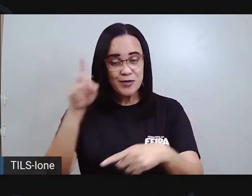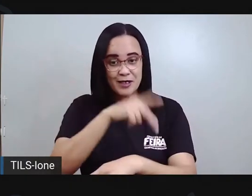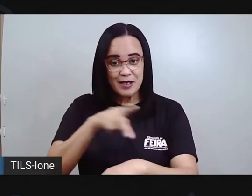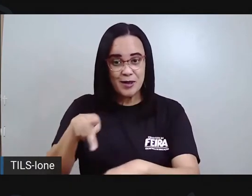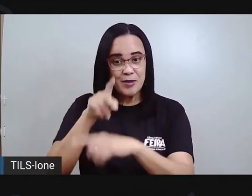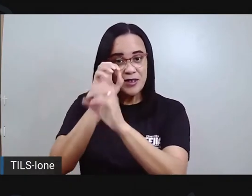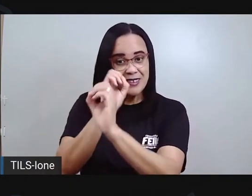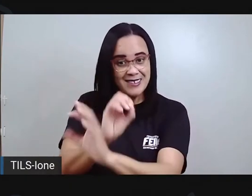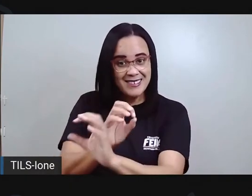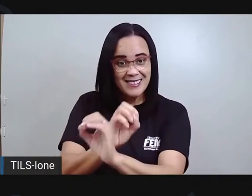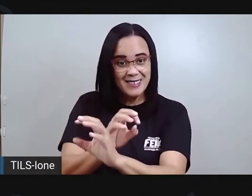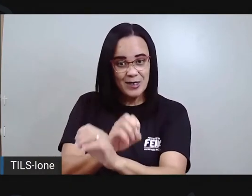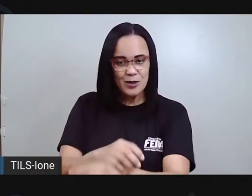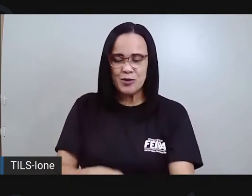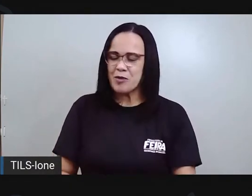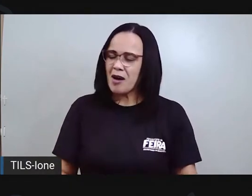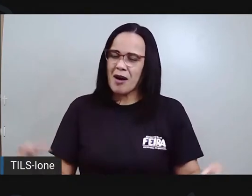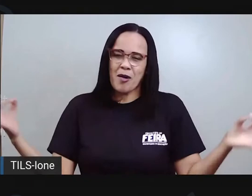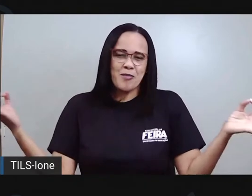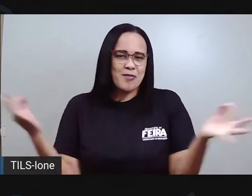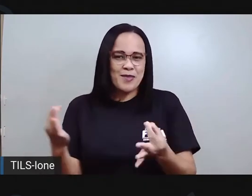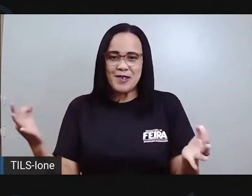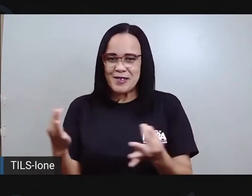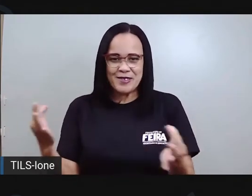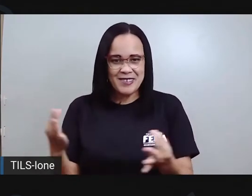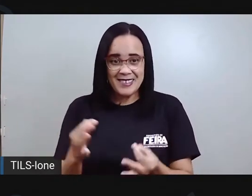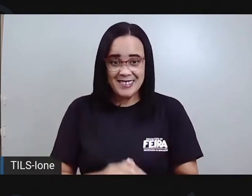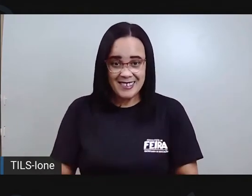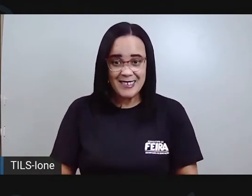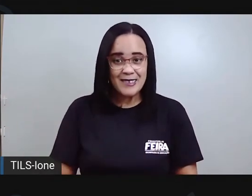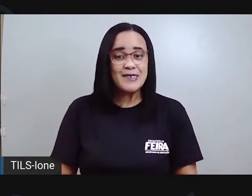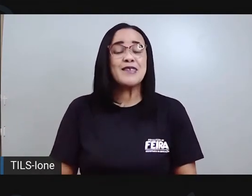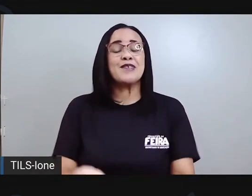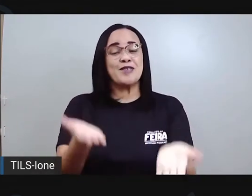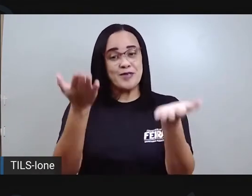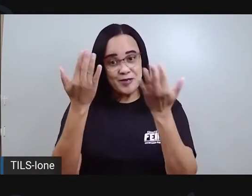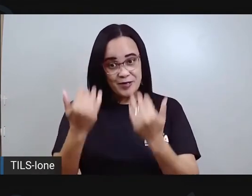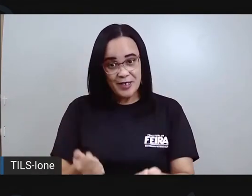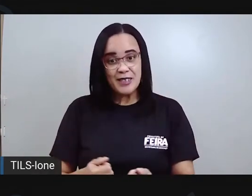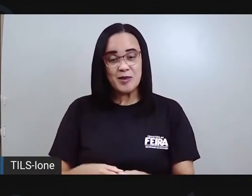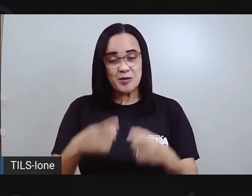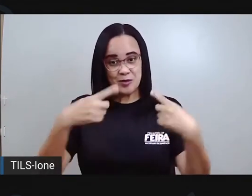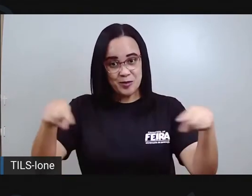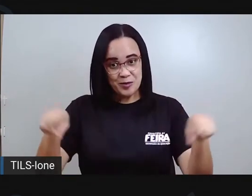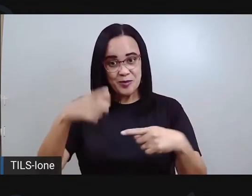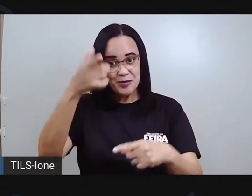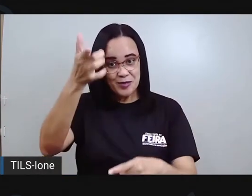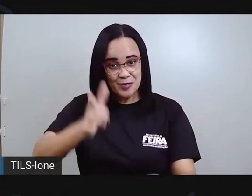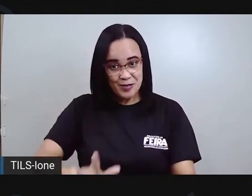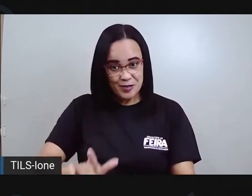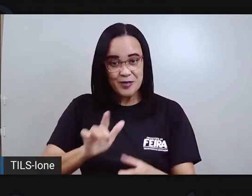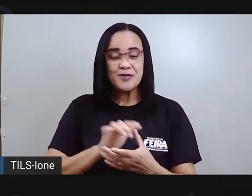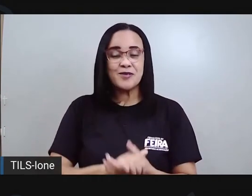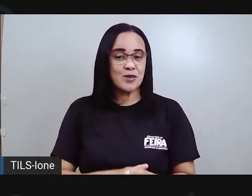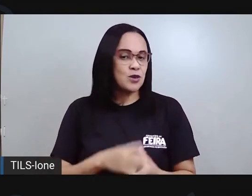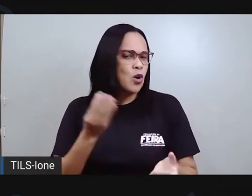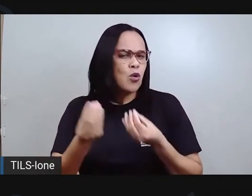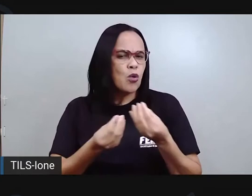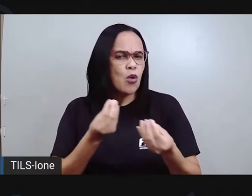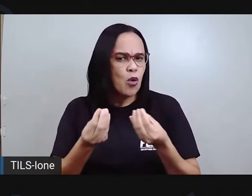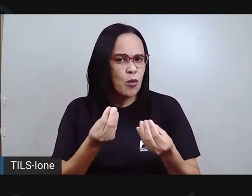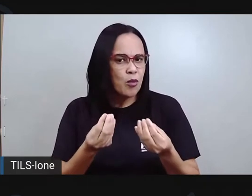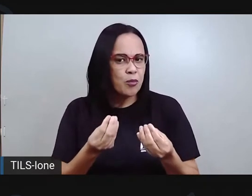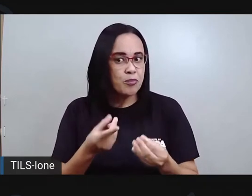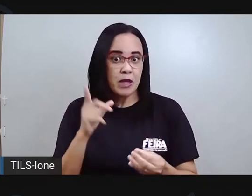Ótima ideia? Vamos ensinar a meninada, então, esse ritmo, como que acompanha, que é um desafio para mim também,